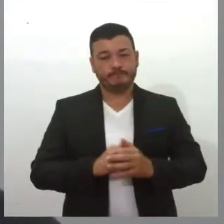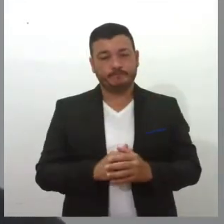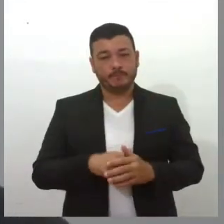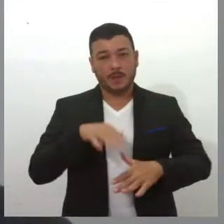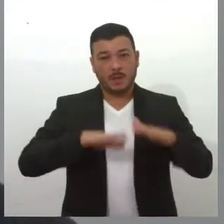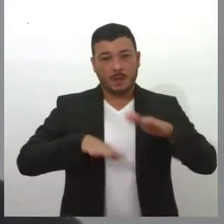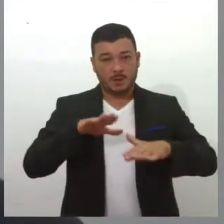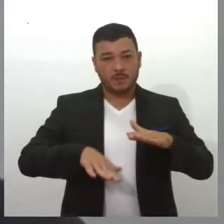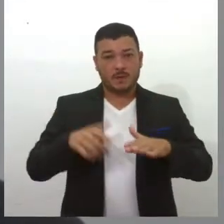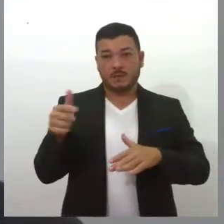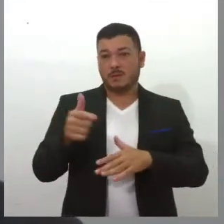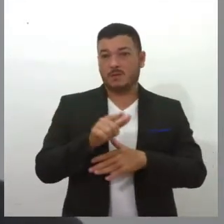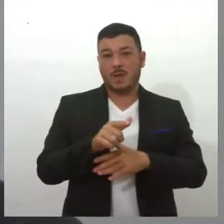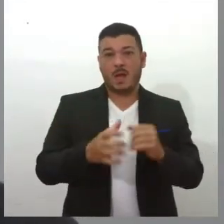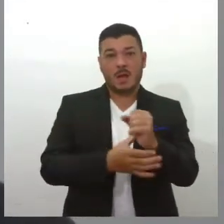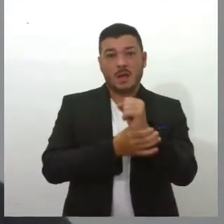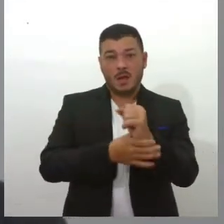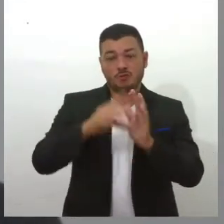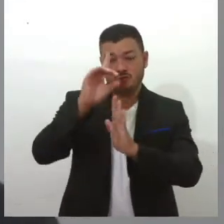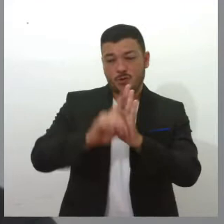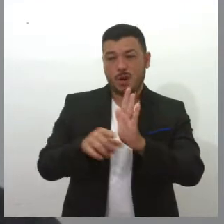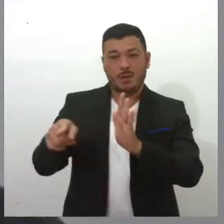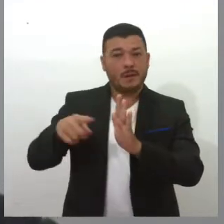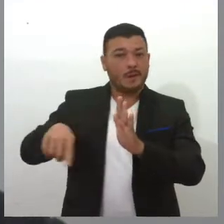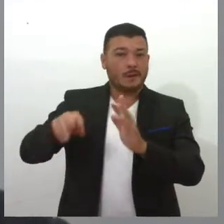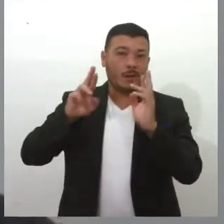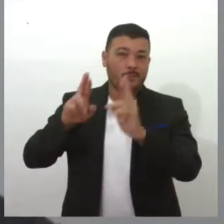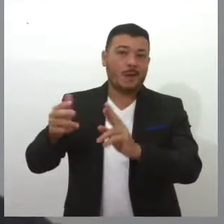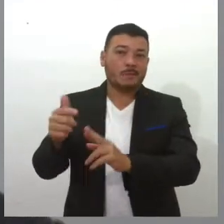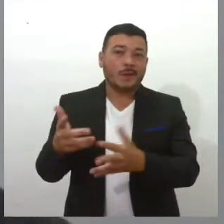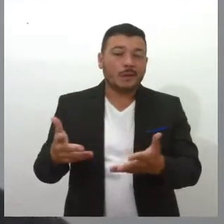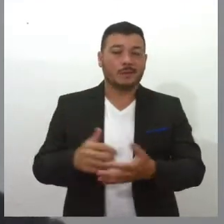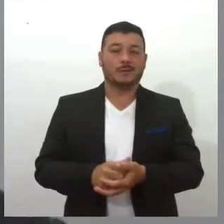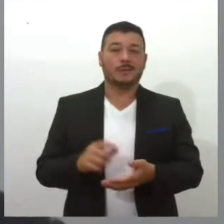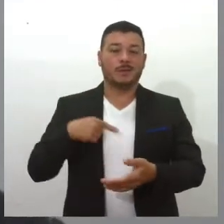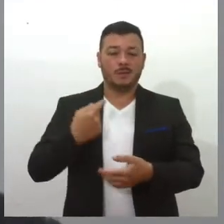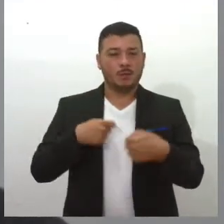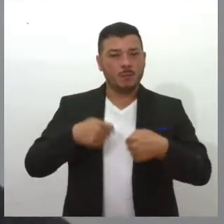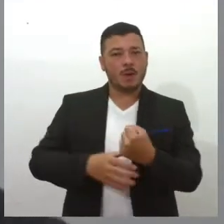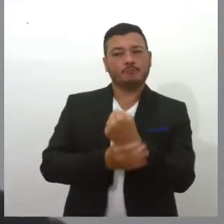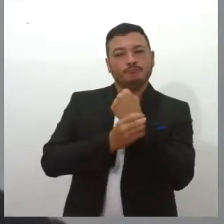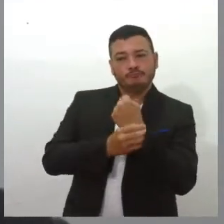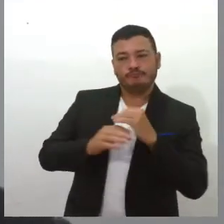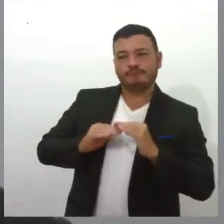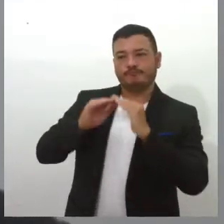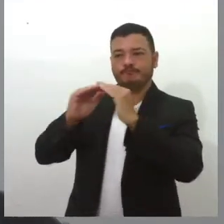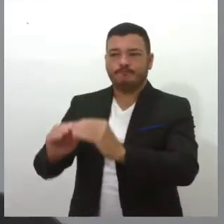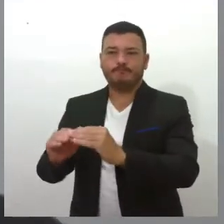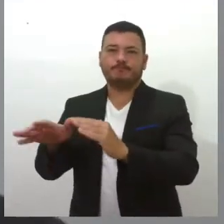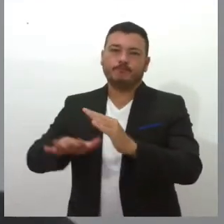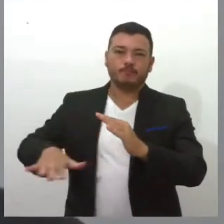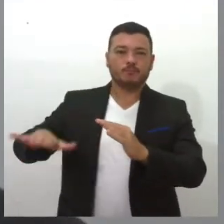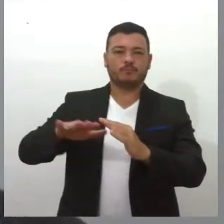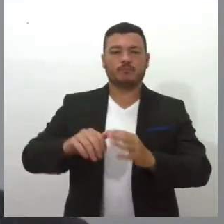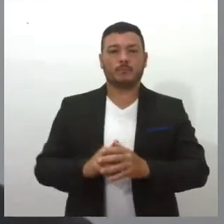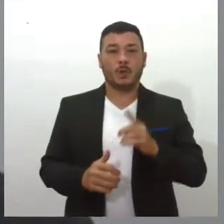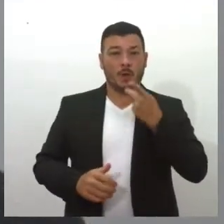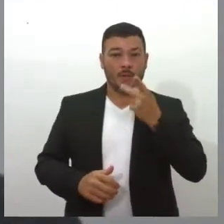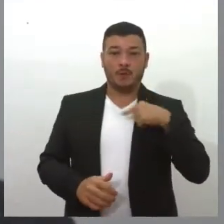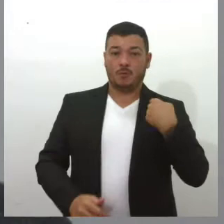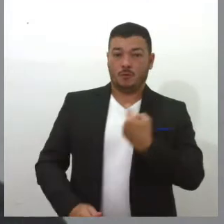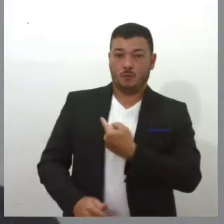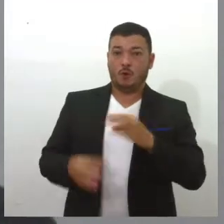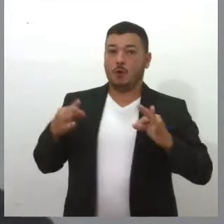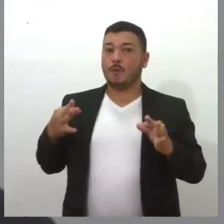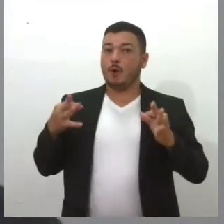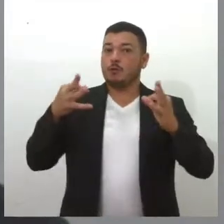vezes não tem respeitado seus direitos de cidadania e nós precisamos assegurar. Essa população não pode continuar passando por todo